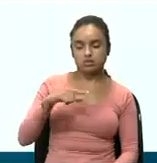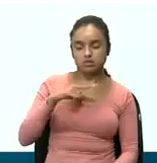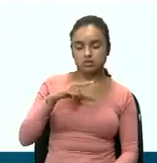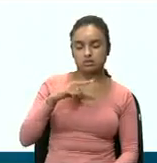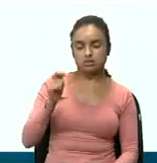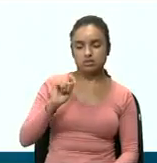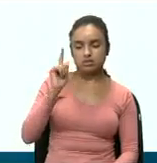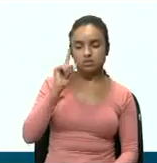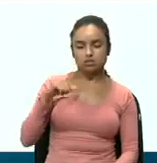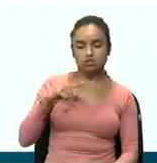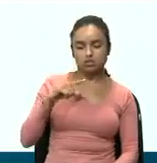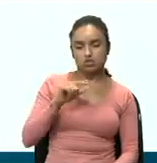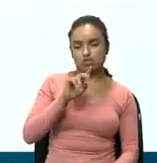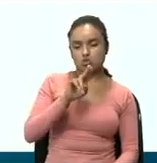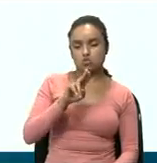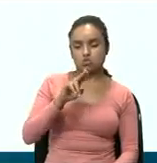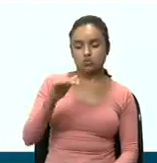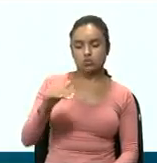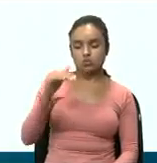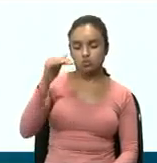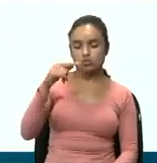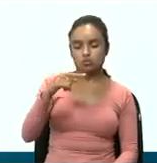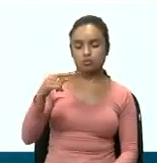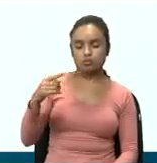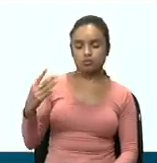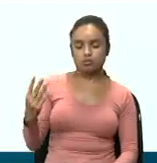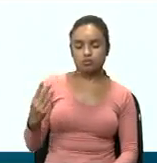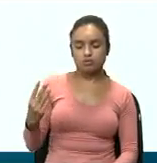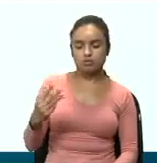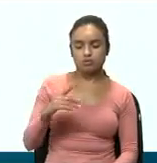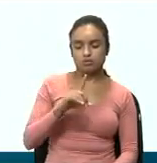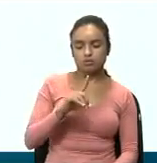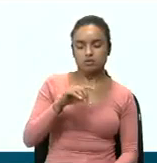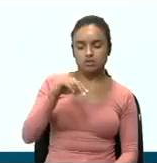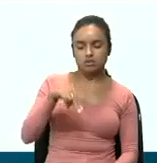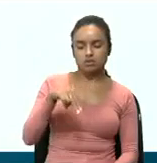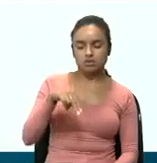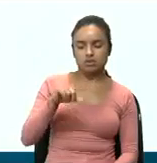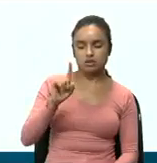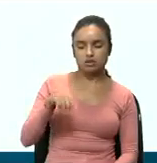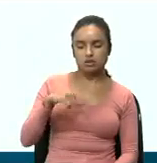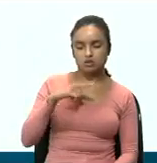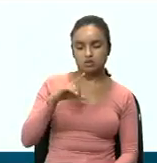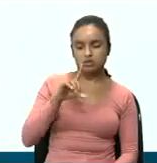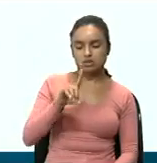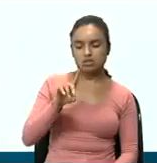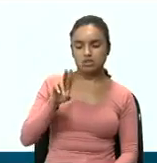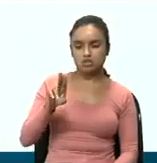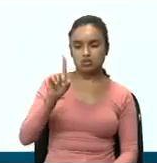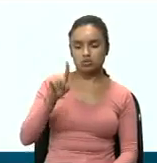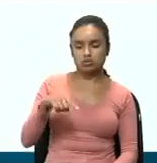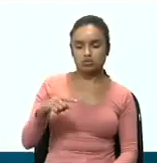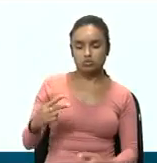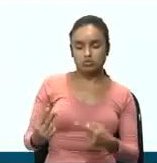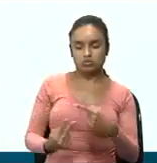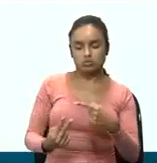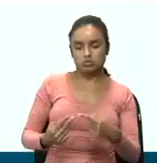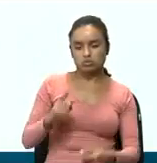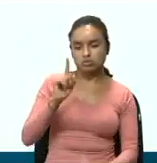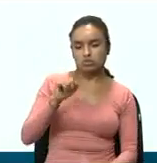u elevado a menos 3, dn, ela é du sobre 2.